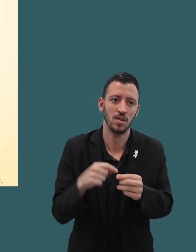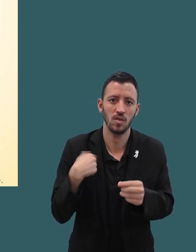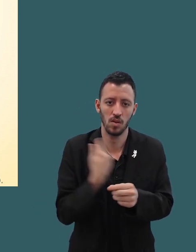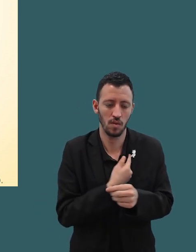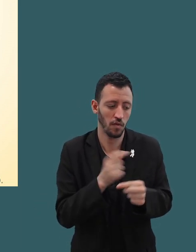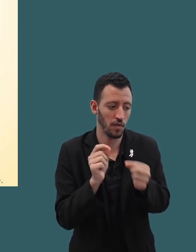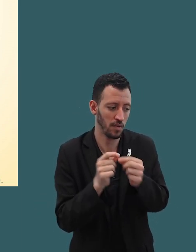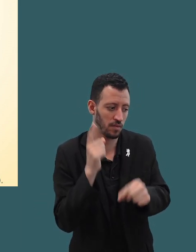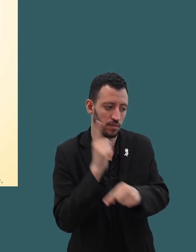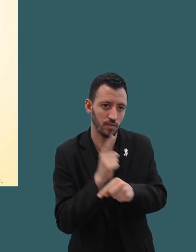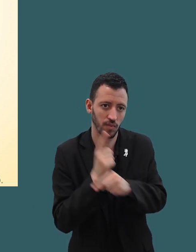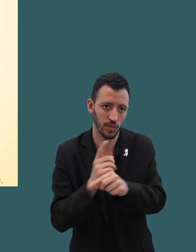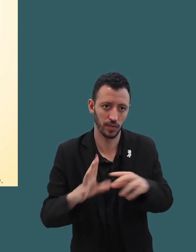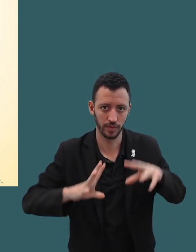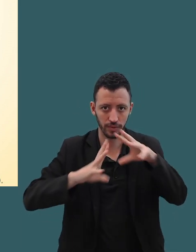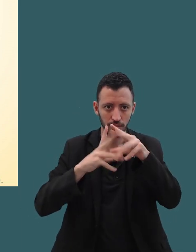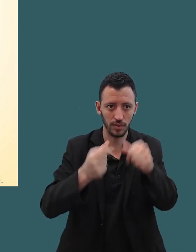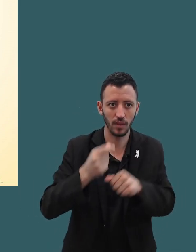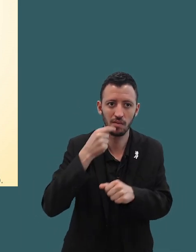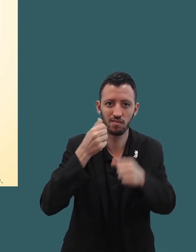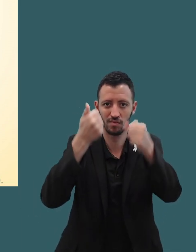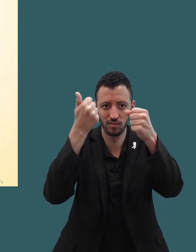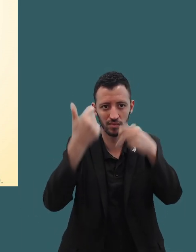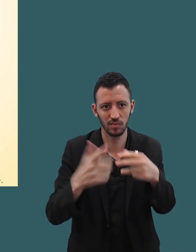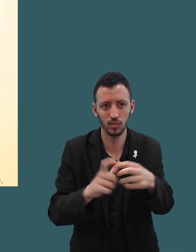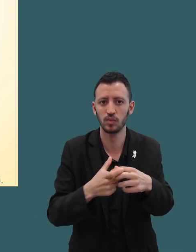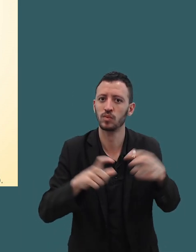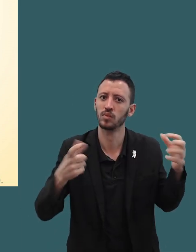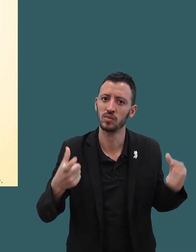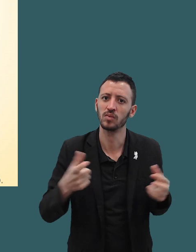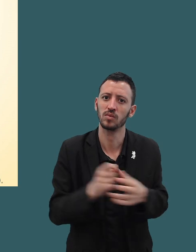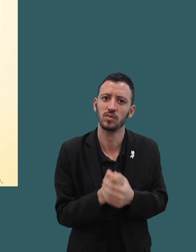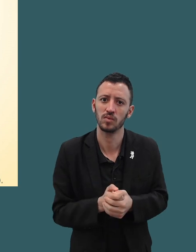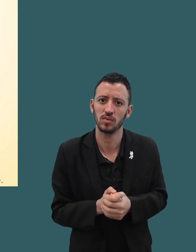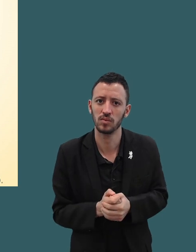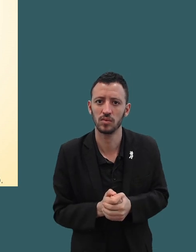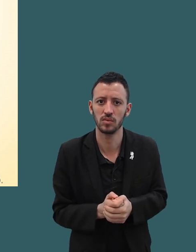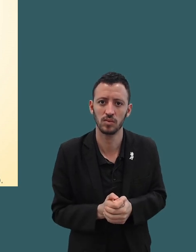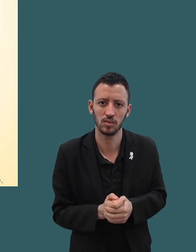gente fez, em que todos eles fizeram relatos, aumentou muito.